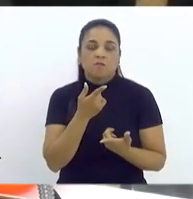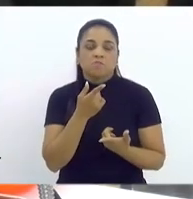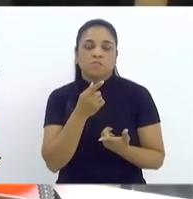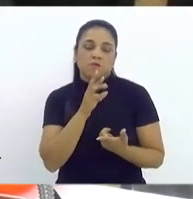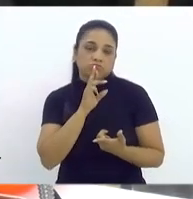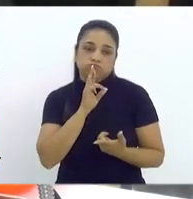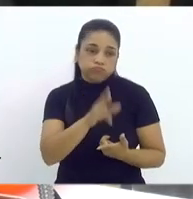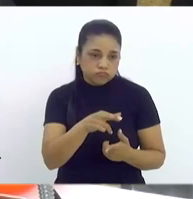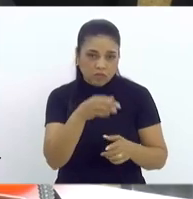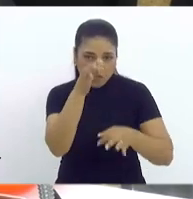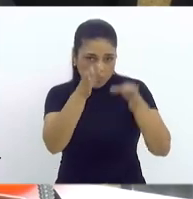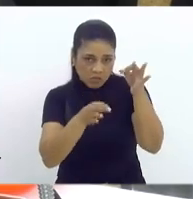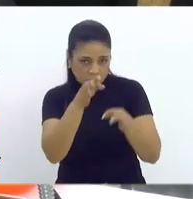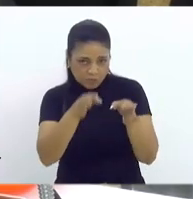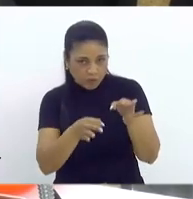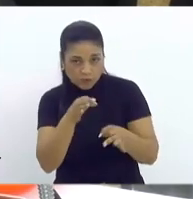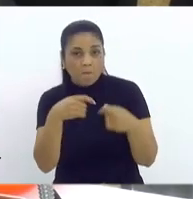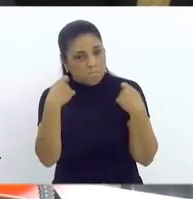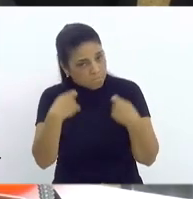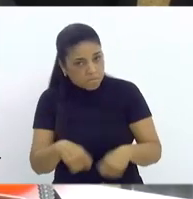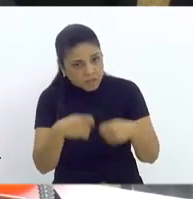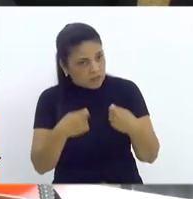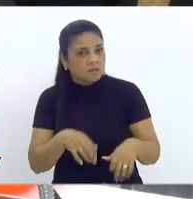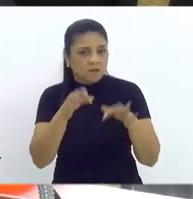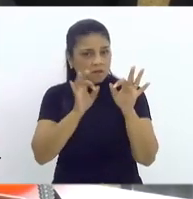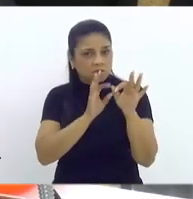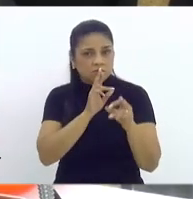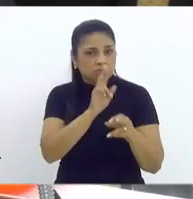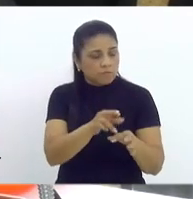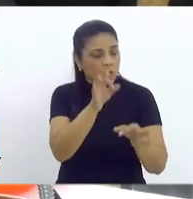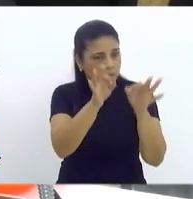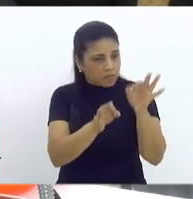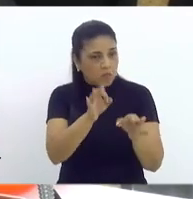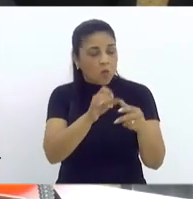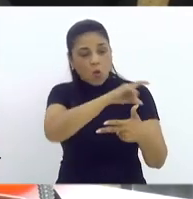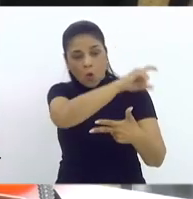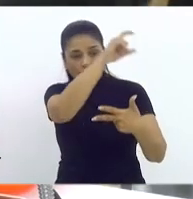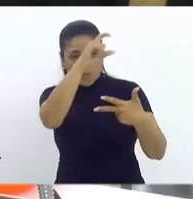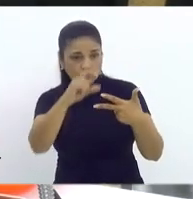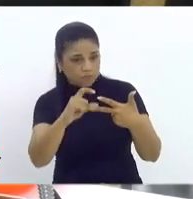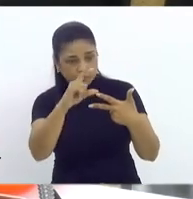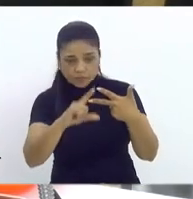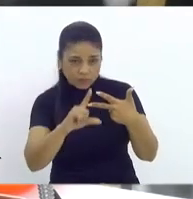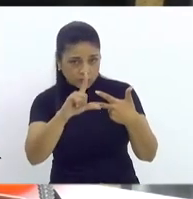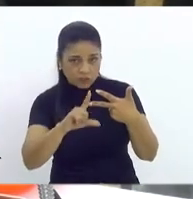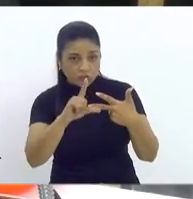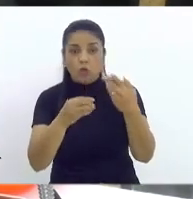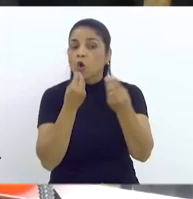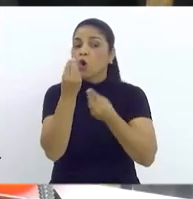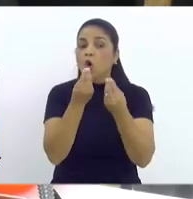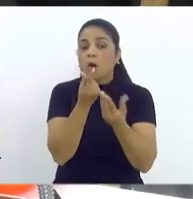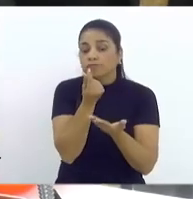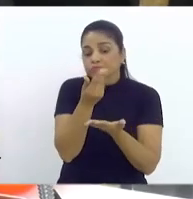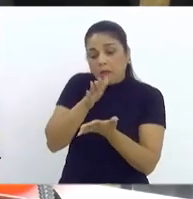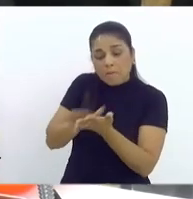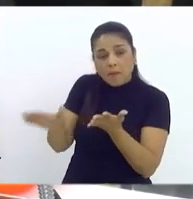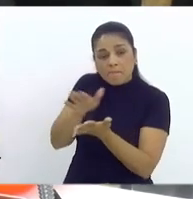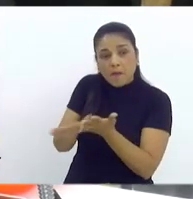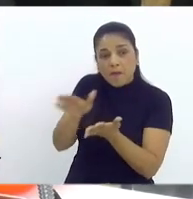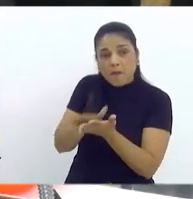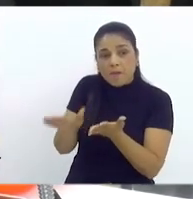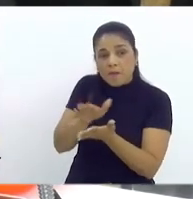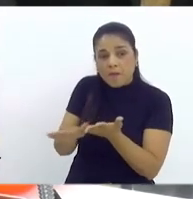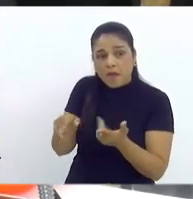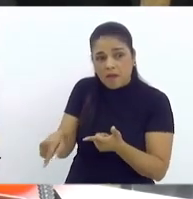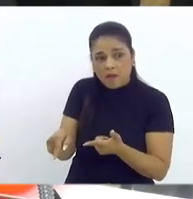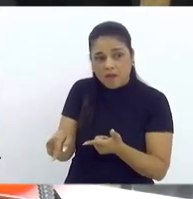justificativas e deixar claro para o Poder Legislativo o que gastam e como gastam os recursos, que não são poucos.